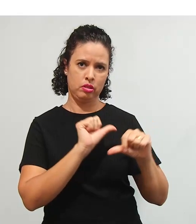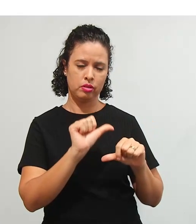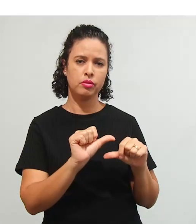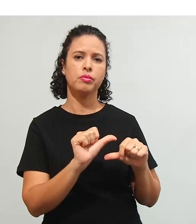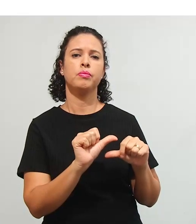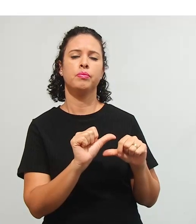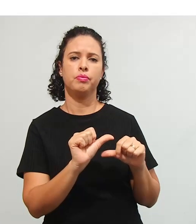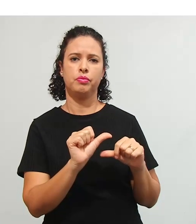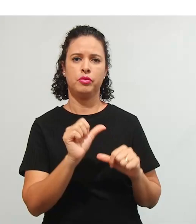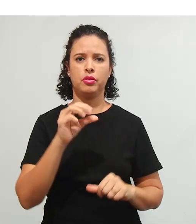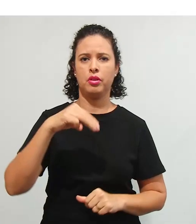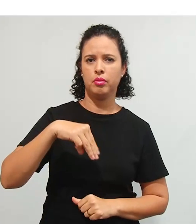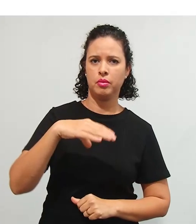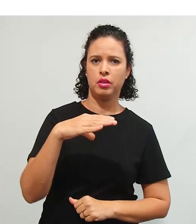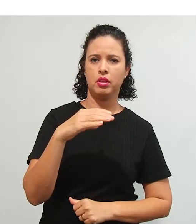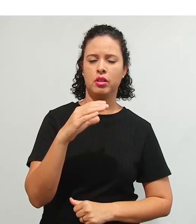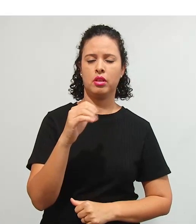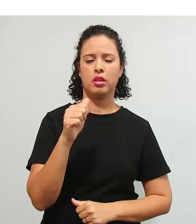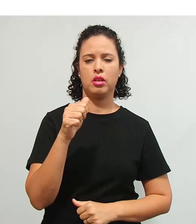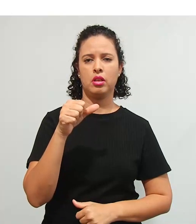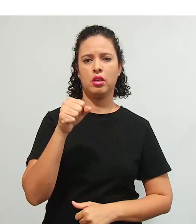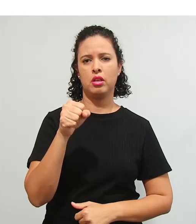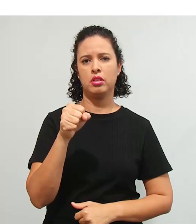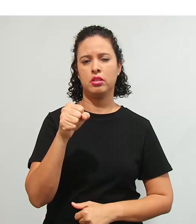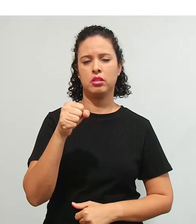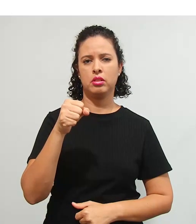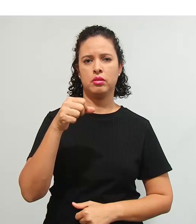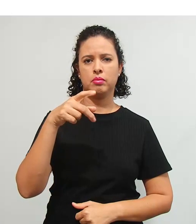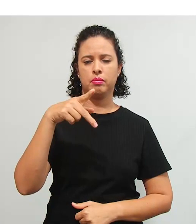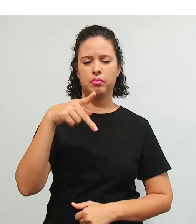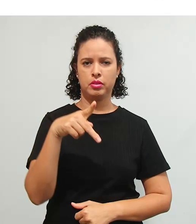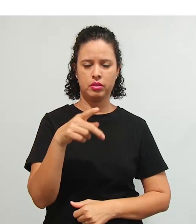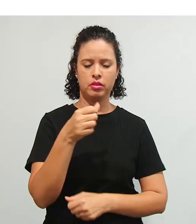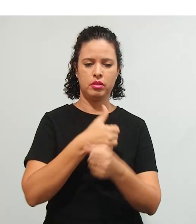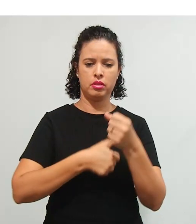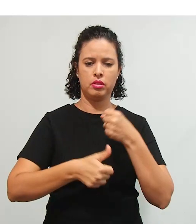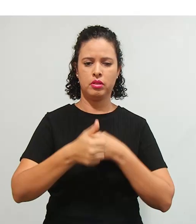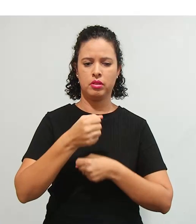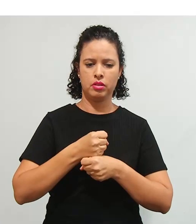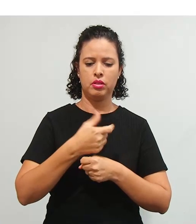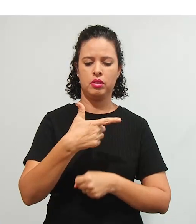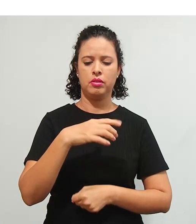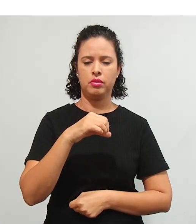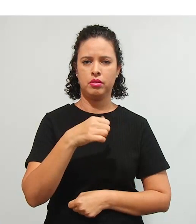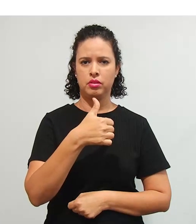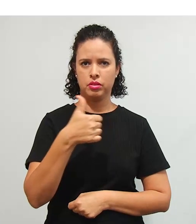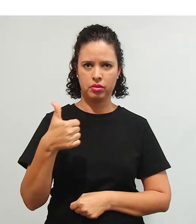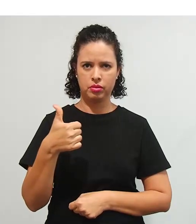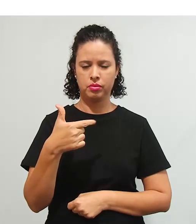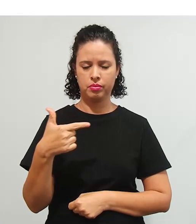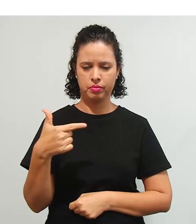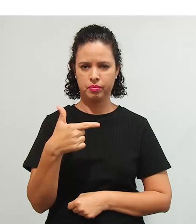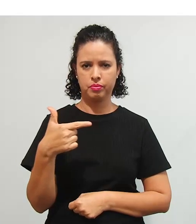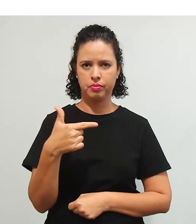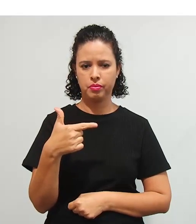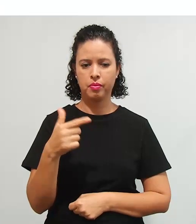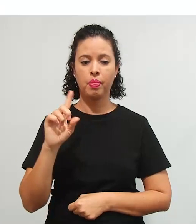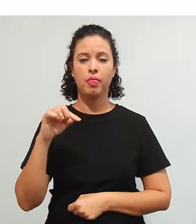alterações do MCASP de 21. Então, eu trago aqui para vocês e a gente vai estudar com mais riqueza de detalhes